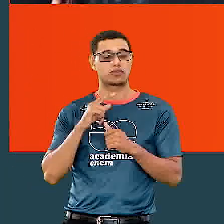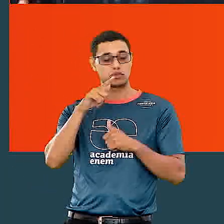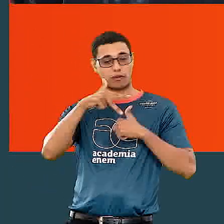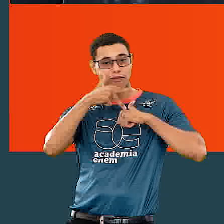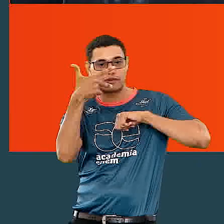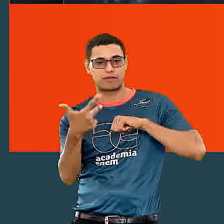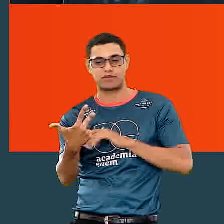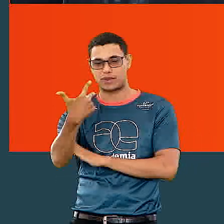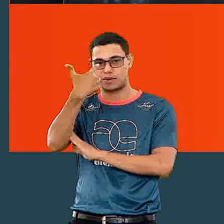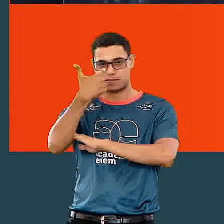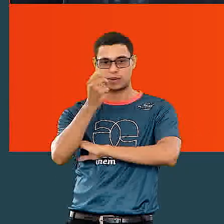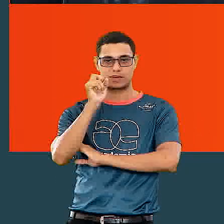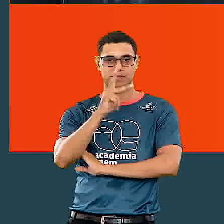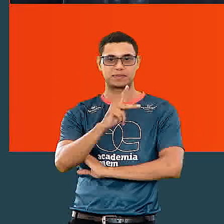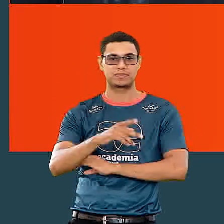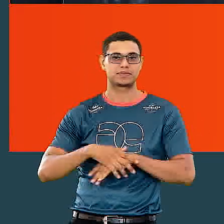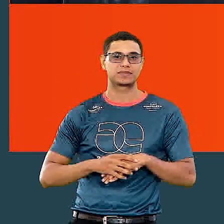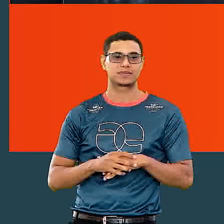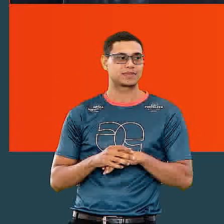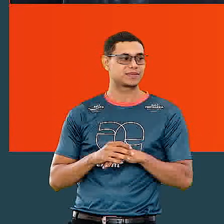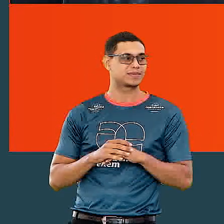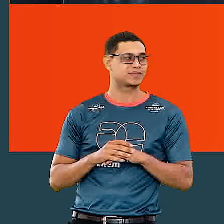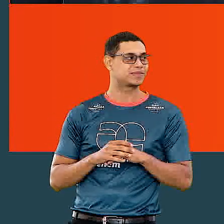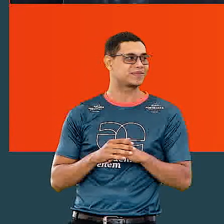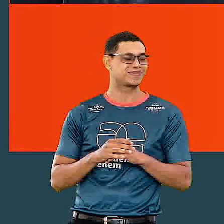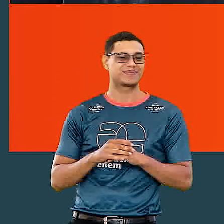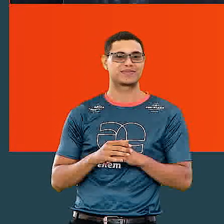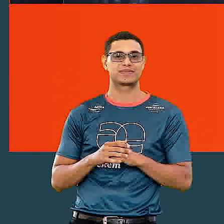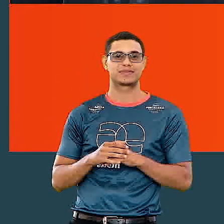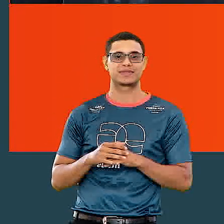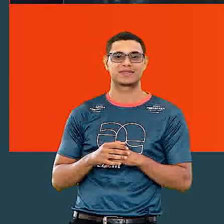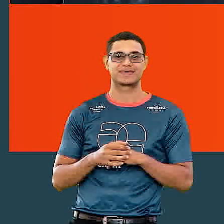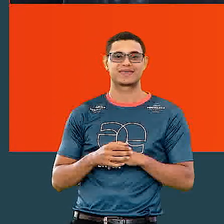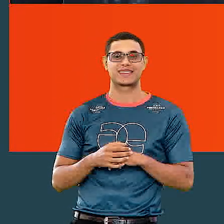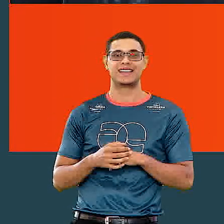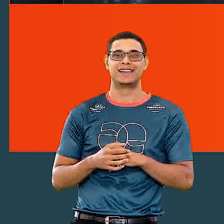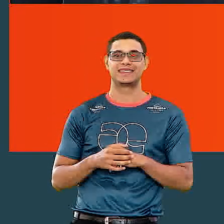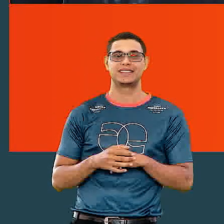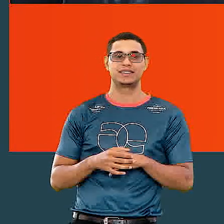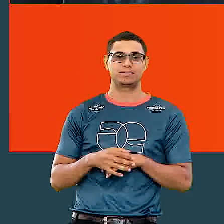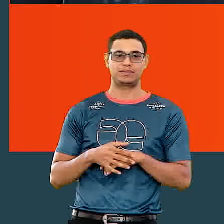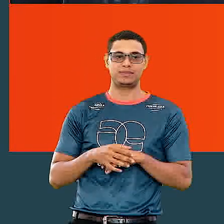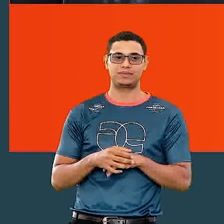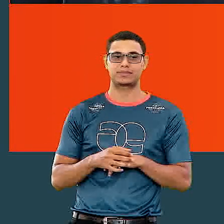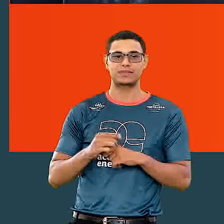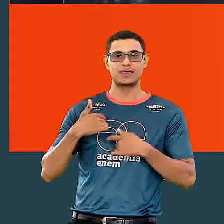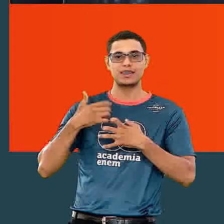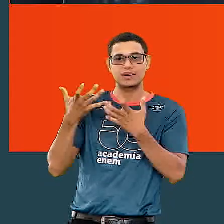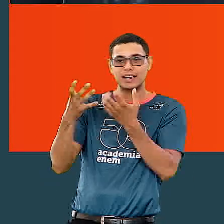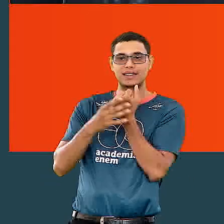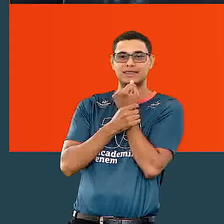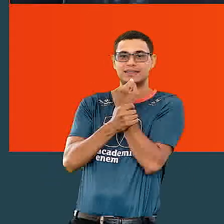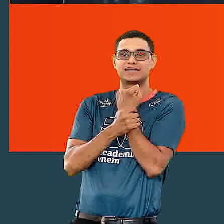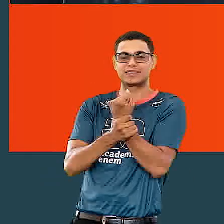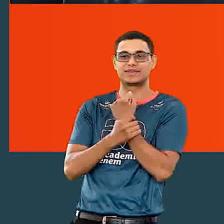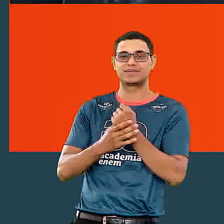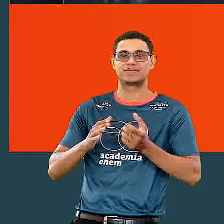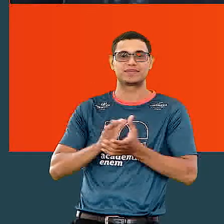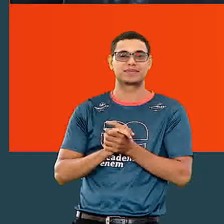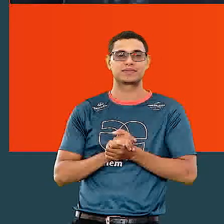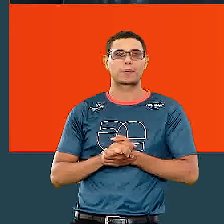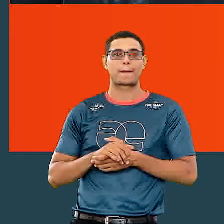certo? Vamos lá. Tem que valer alguma coisa, né? Fora o seguro. Alô, Júlio Brisa, eu quero o meu seguro, tá certo?